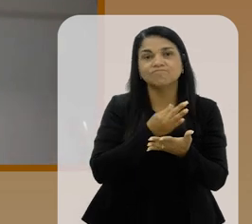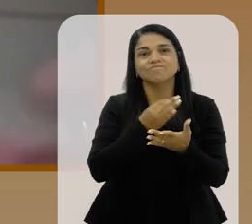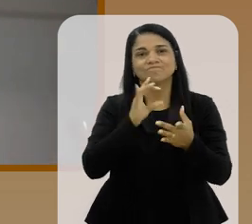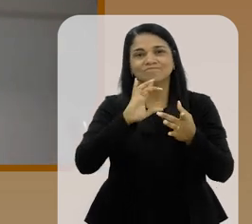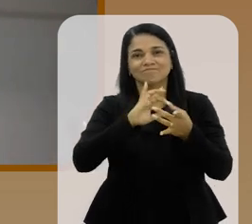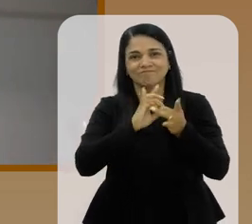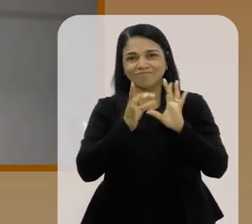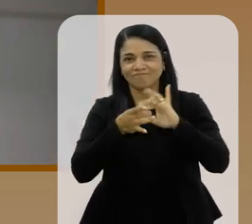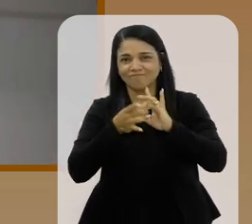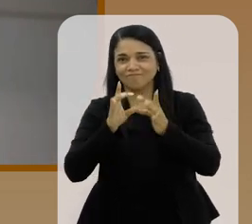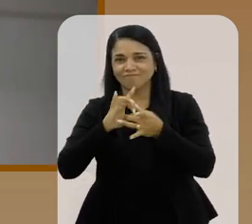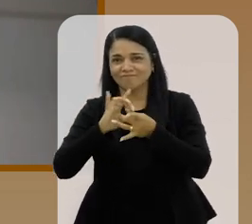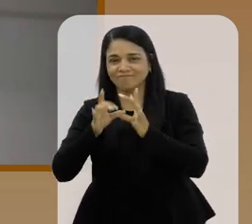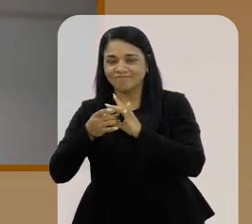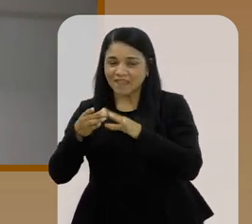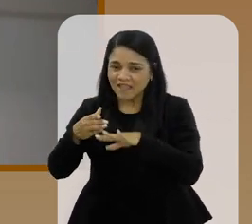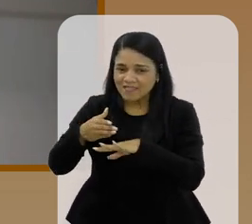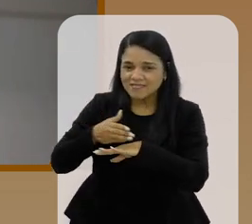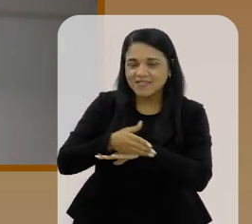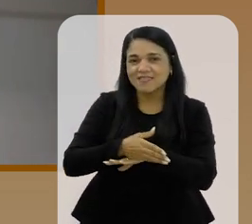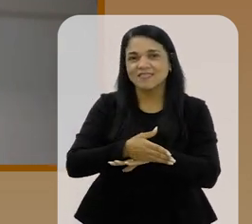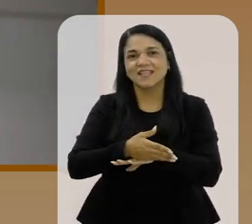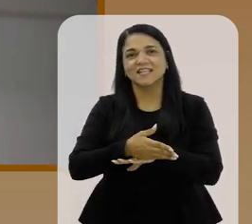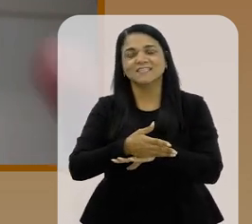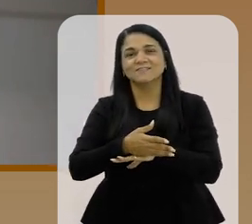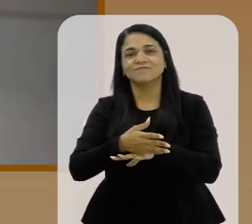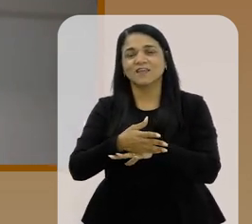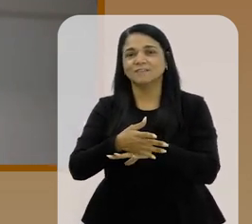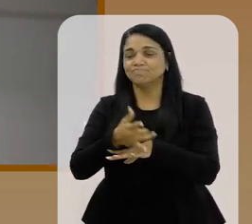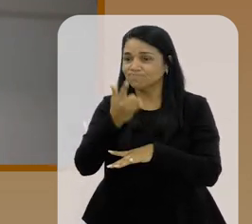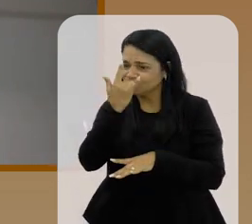ou menos como fui meio contaminado